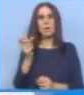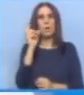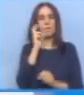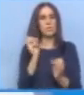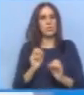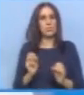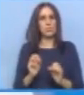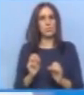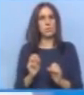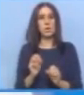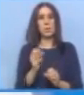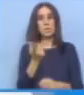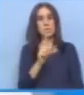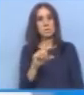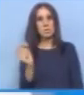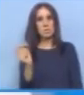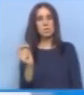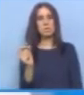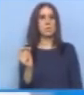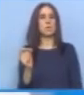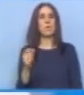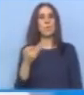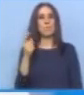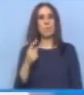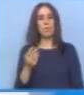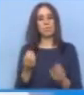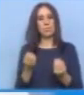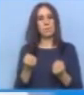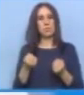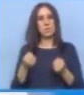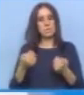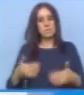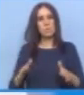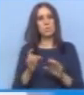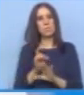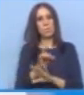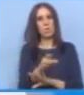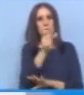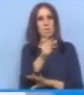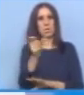ouvirem, ao sair de lá, sacudi o pó dos vossos pés como testemunho contra eles.